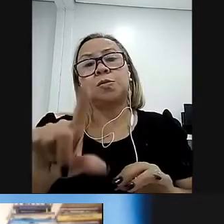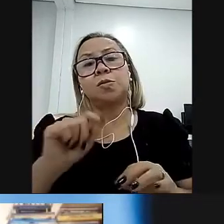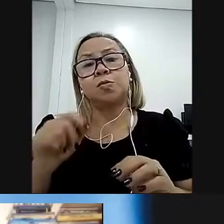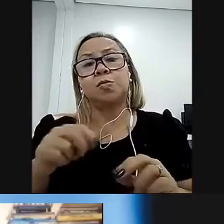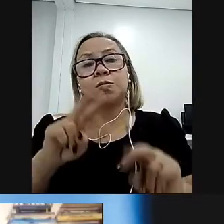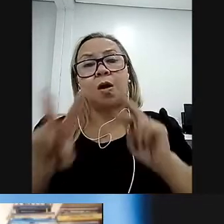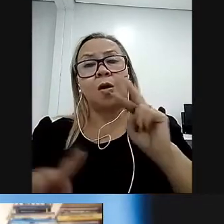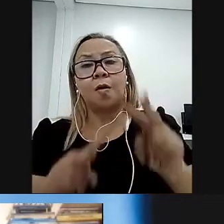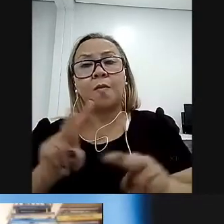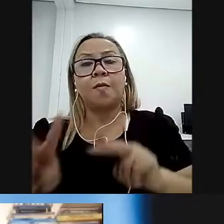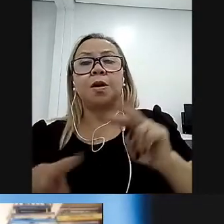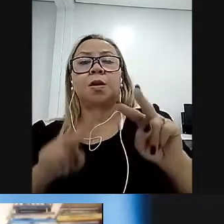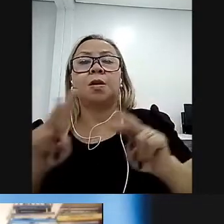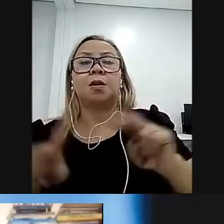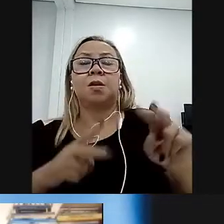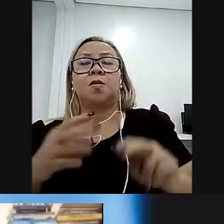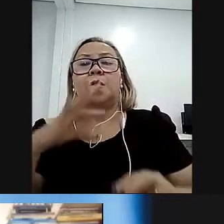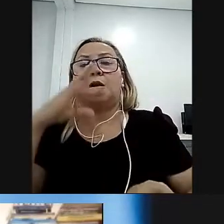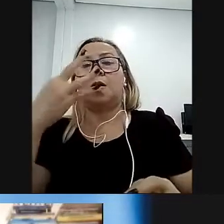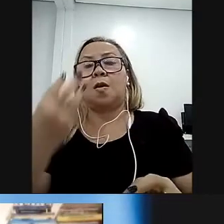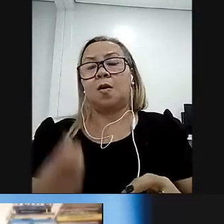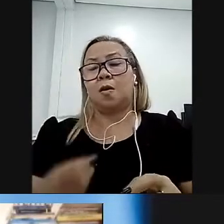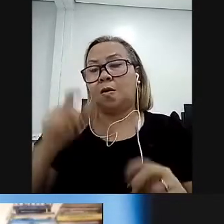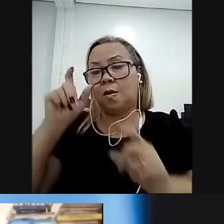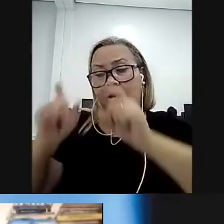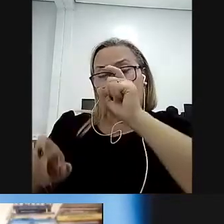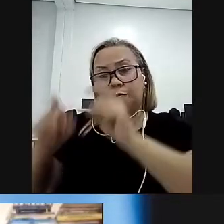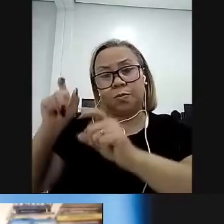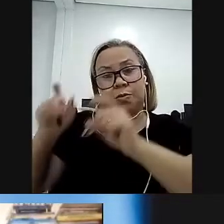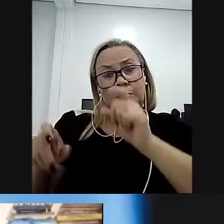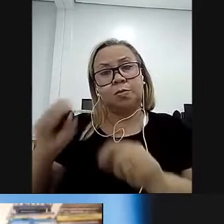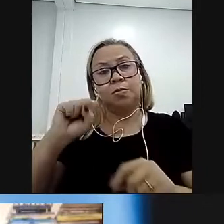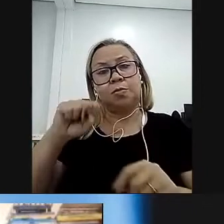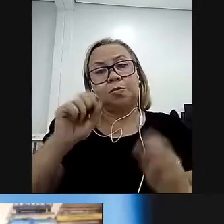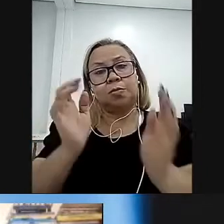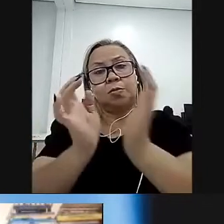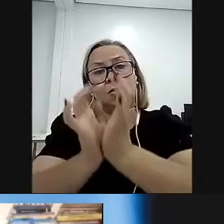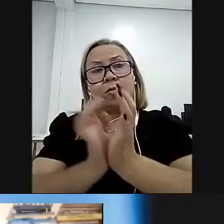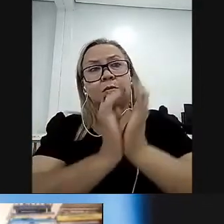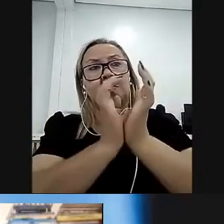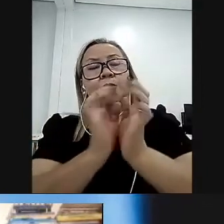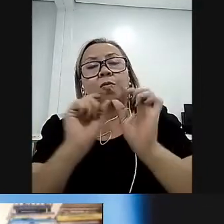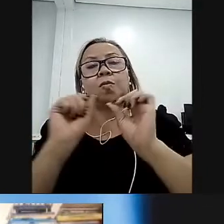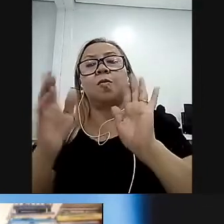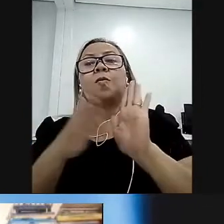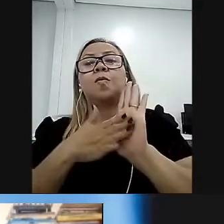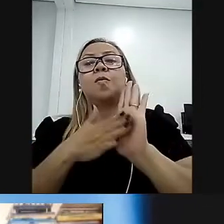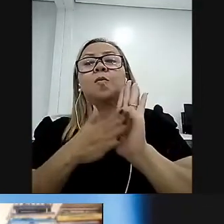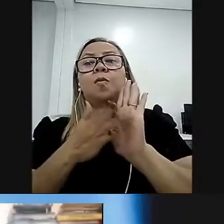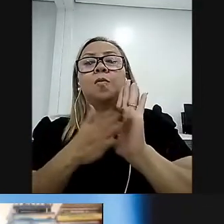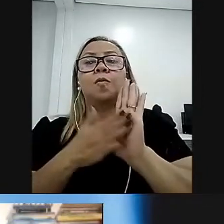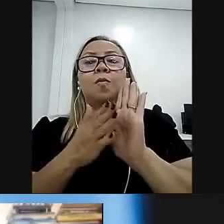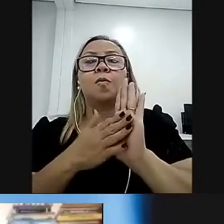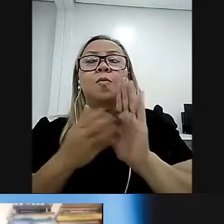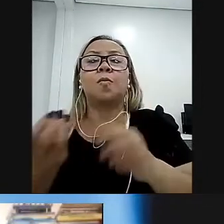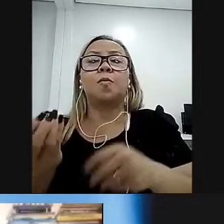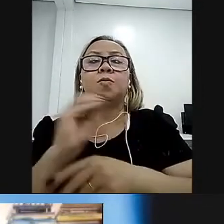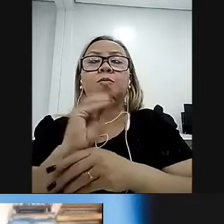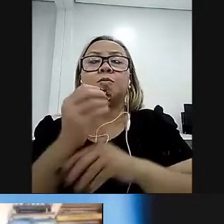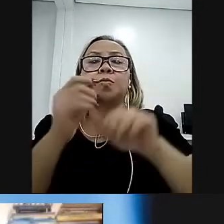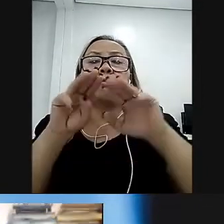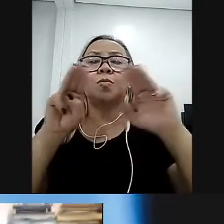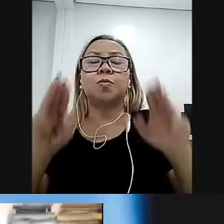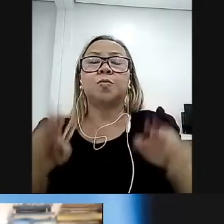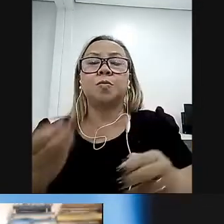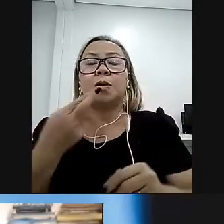visibilidade aos artistas, né? Ao conjunto do que foi proposto pela curadoria, e que a resposta,